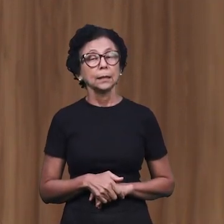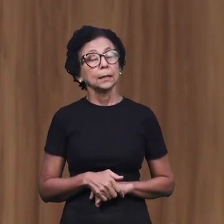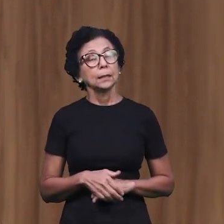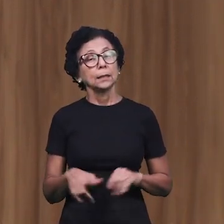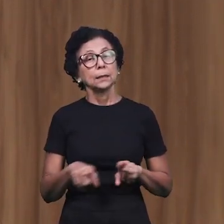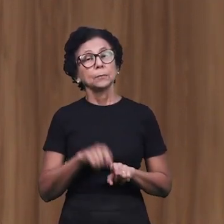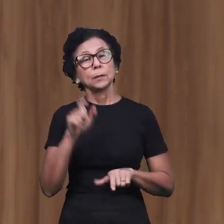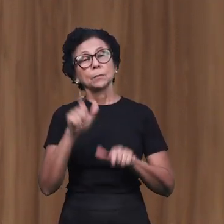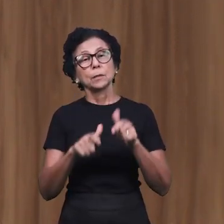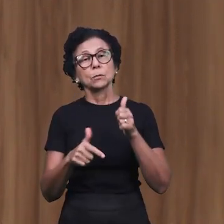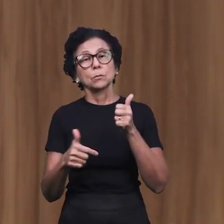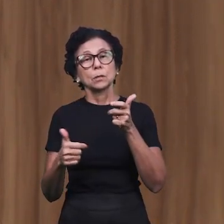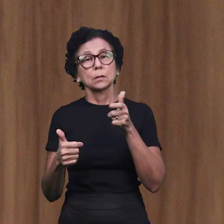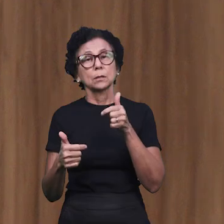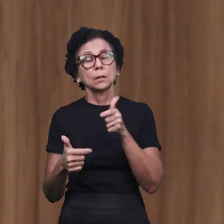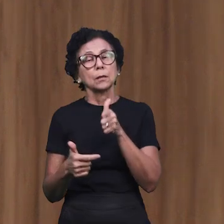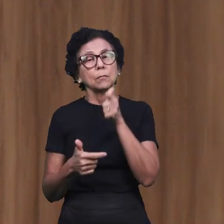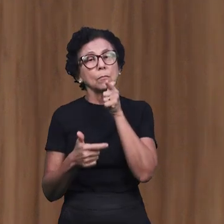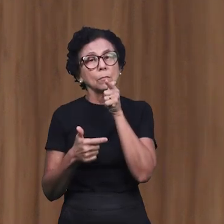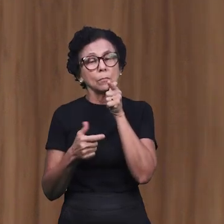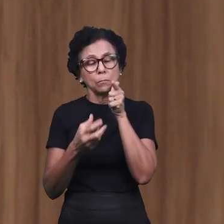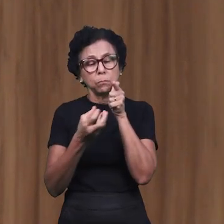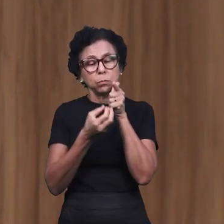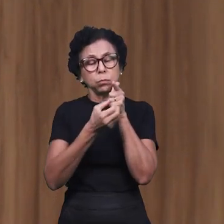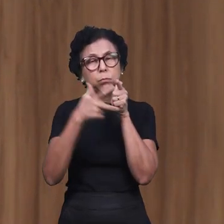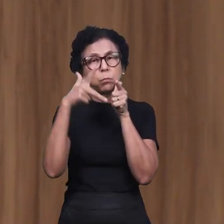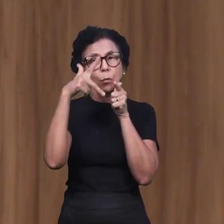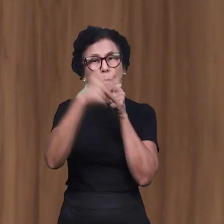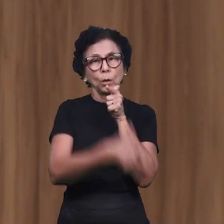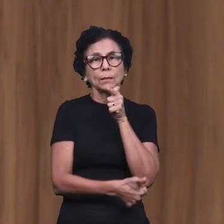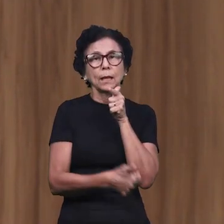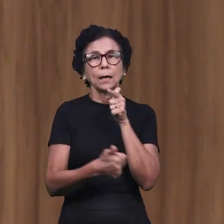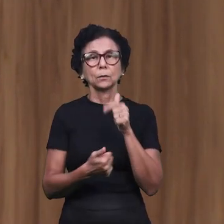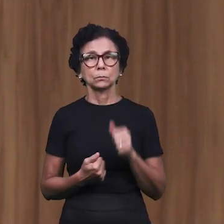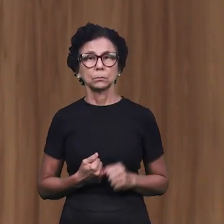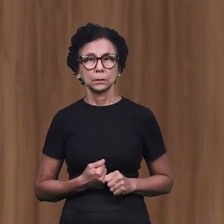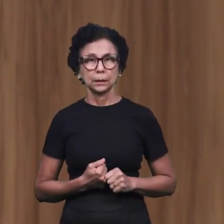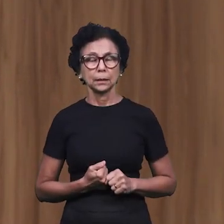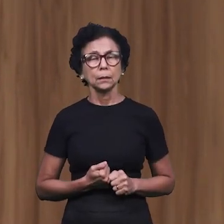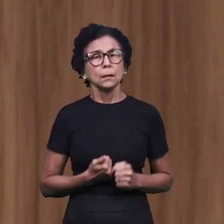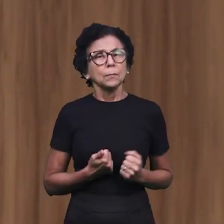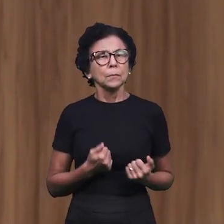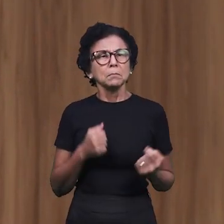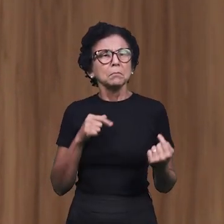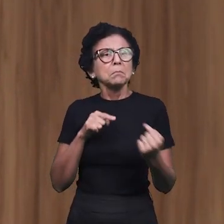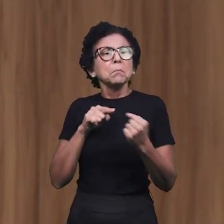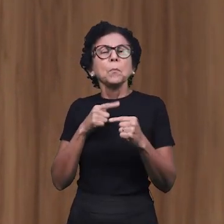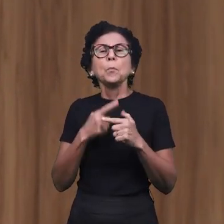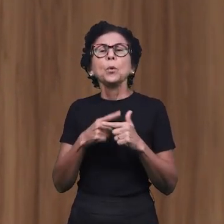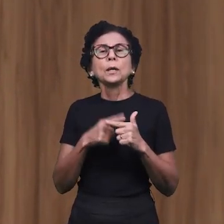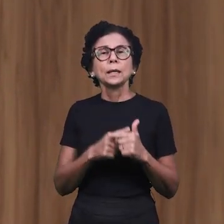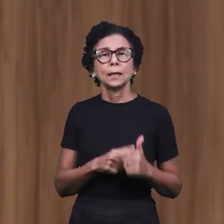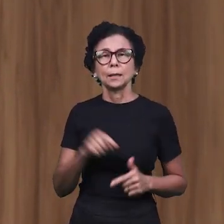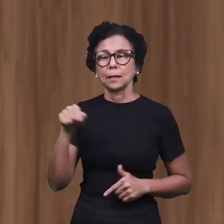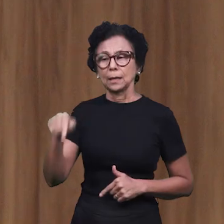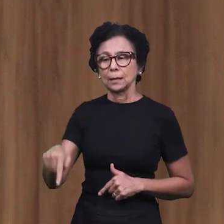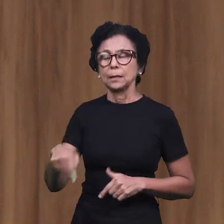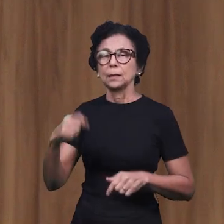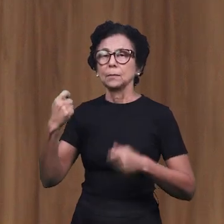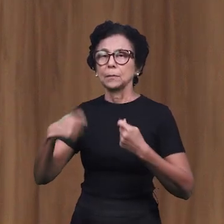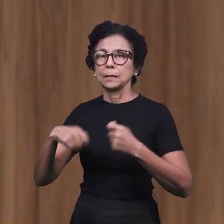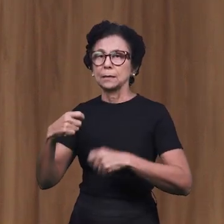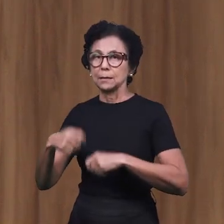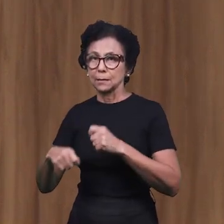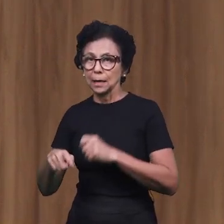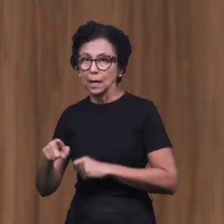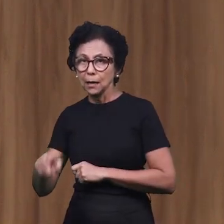frutos, inclusive para que uma semente do povo de Deus chegasse até Cristo. Então o